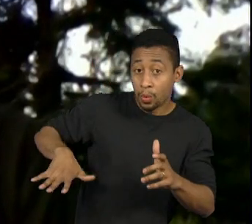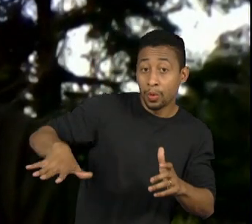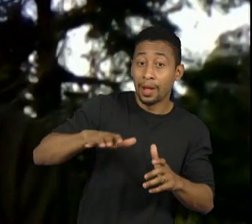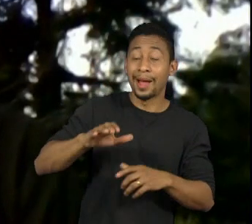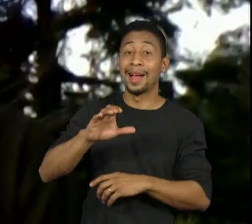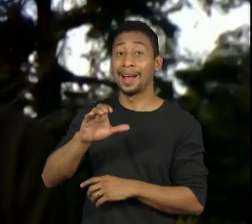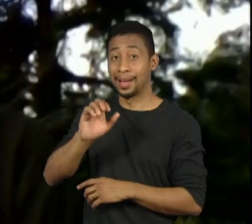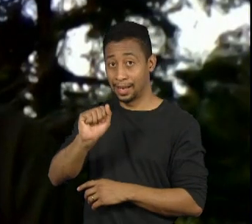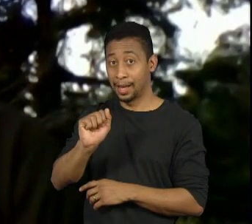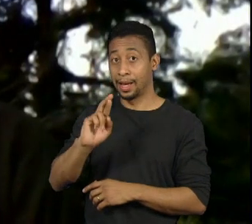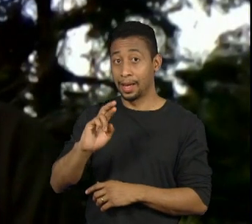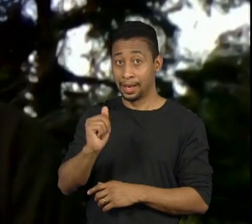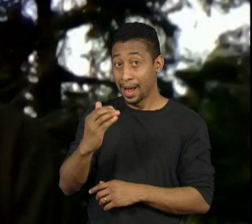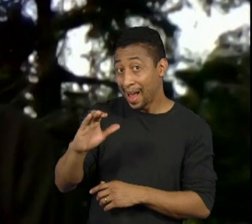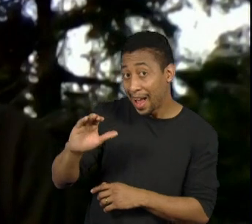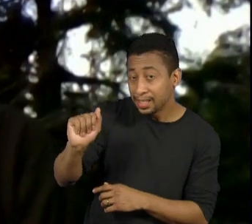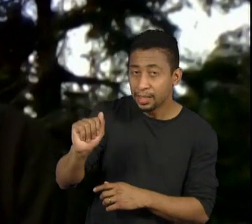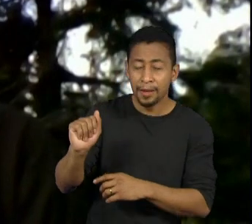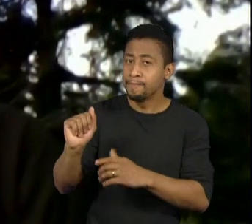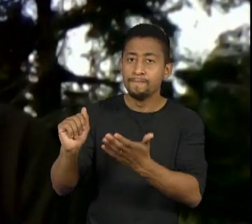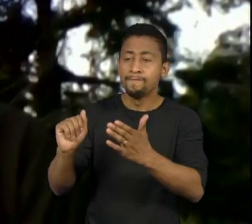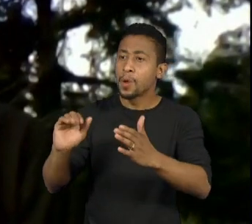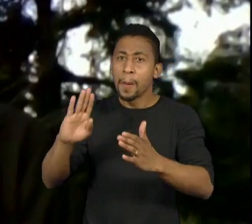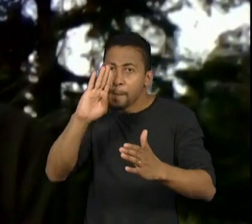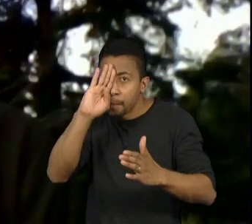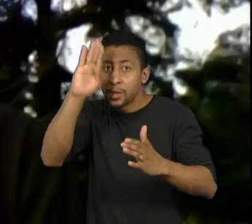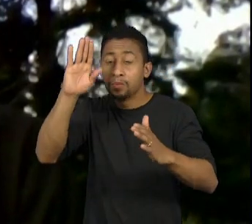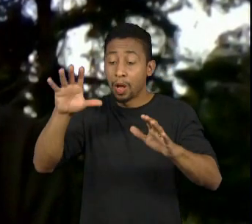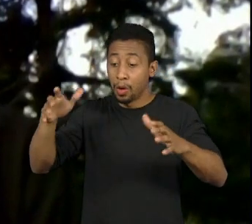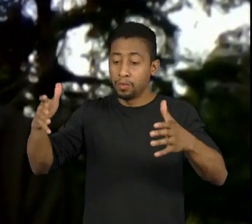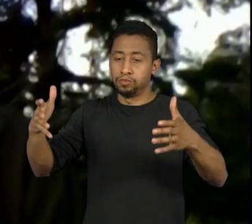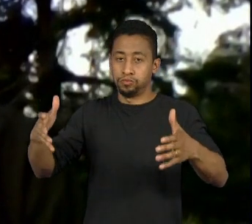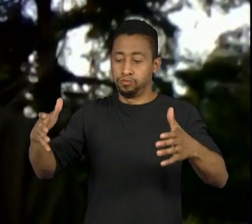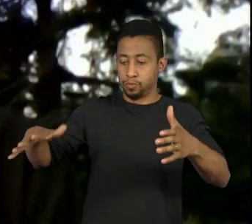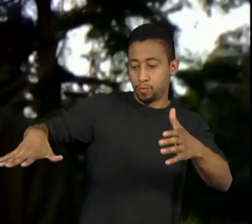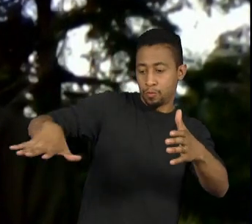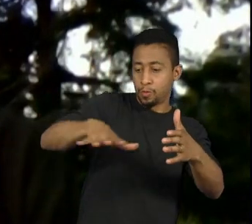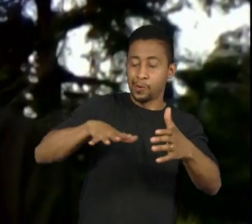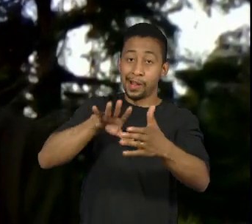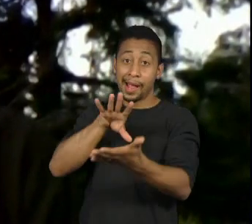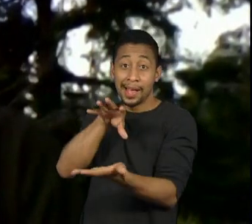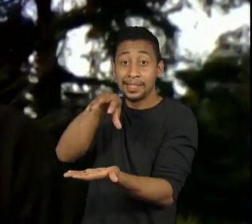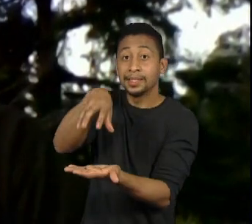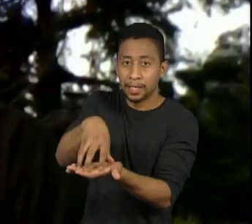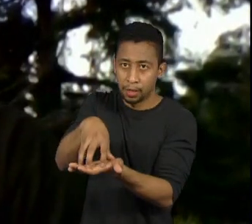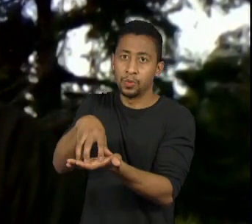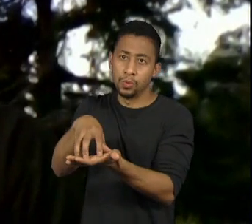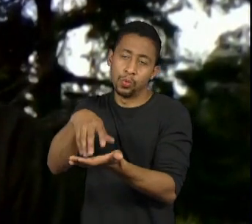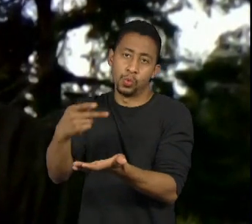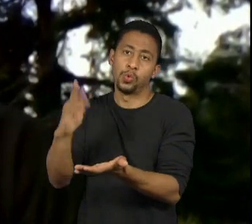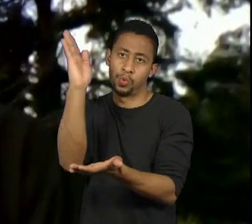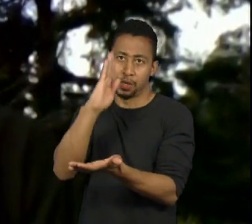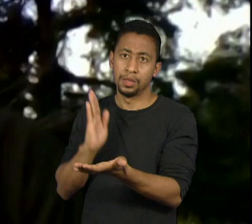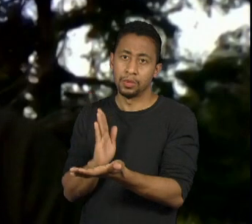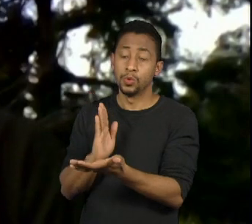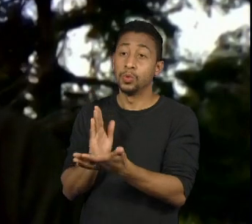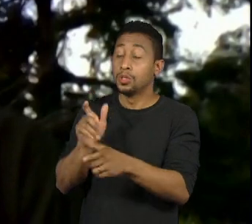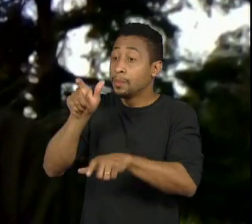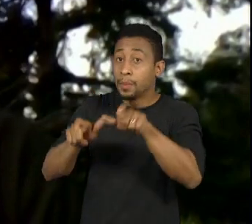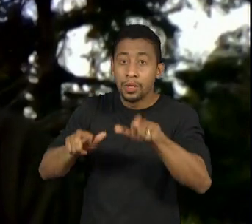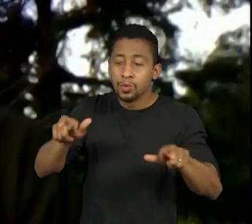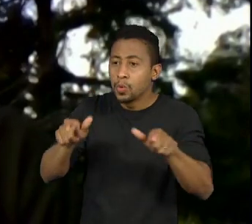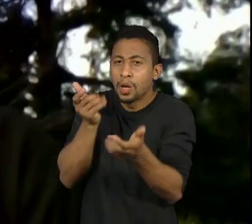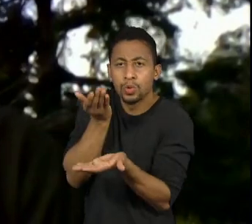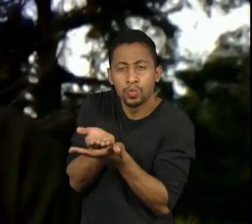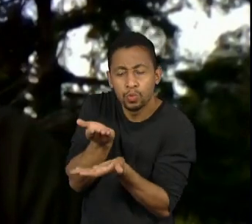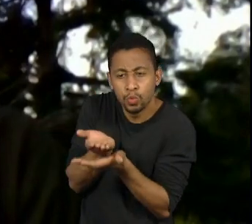maiores, né, de Minas Gerais e do Brasil. Daqui saiu várias mentes brilhantes que ajudaram na história de construção do